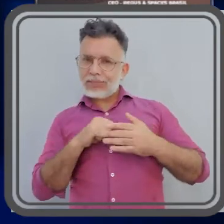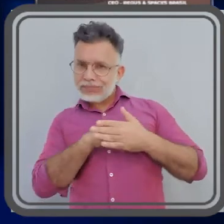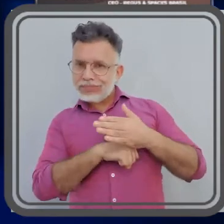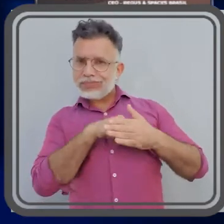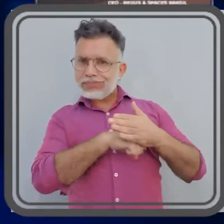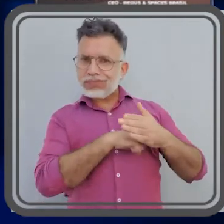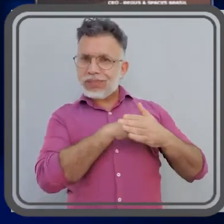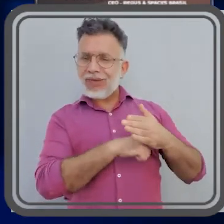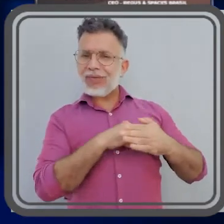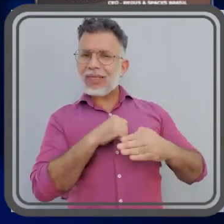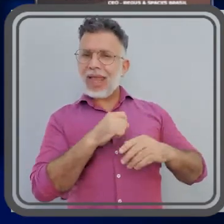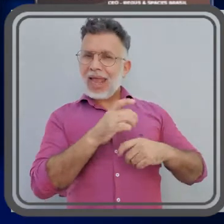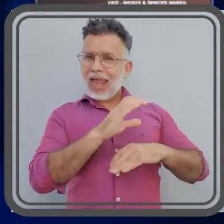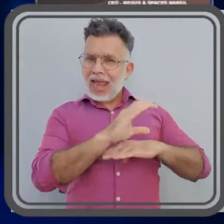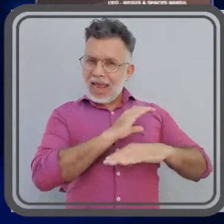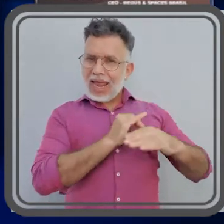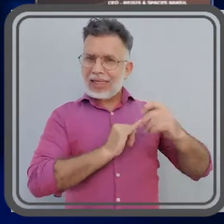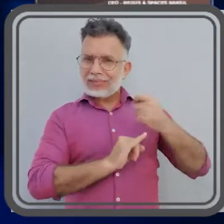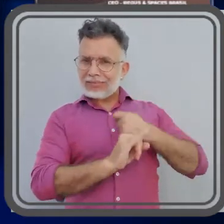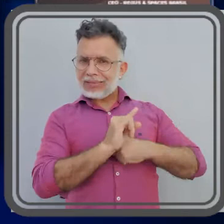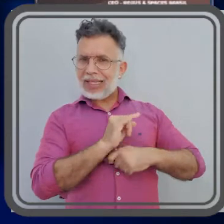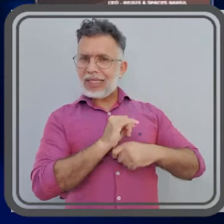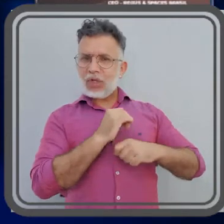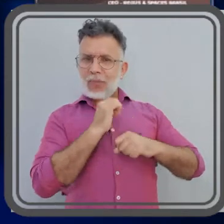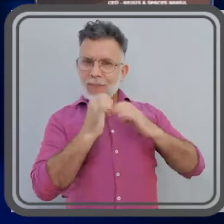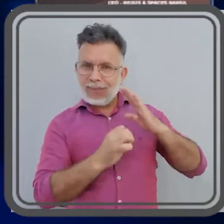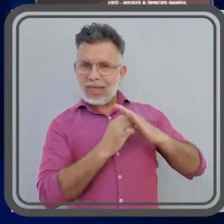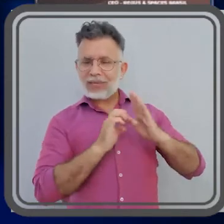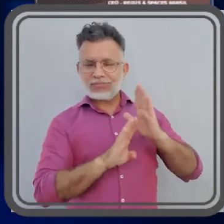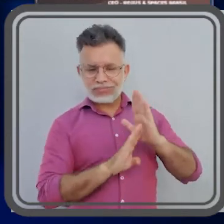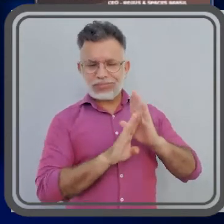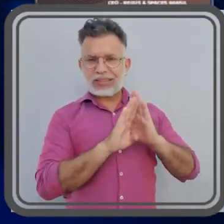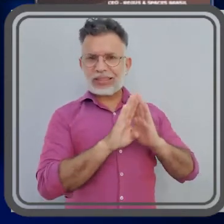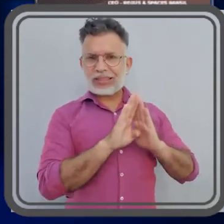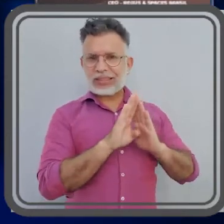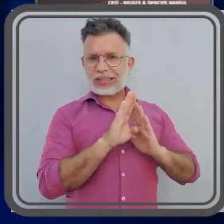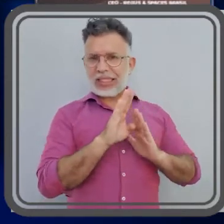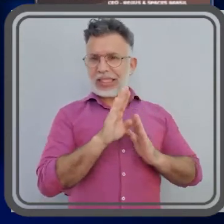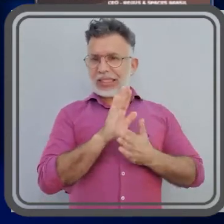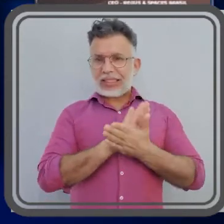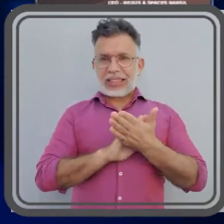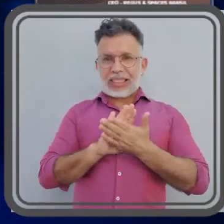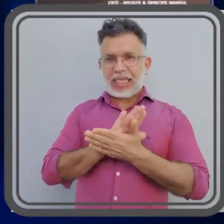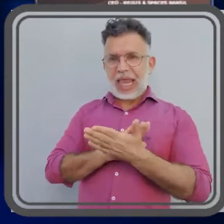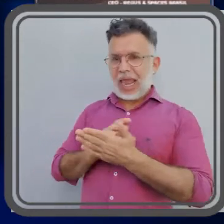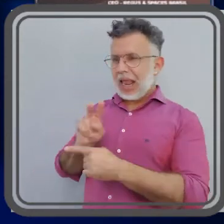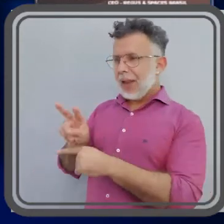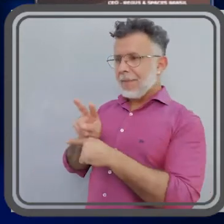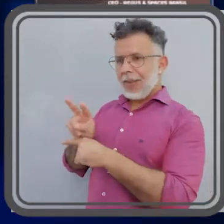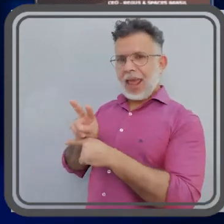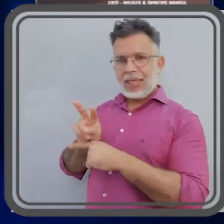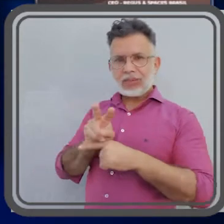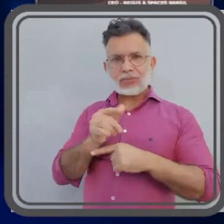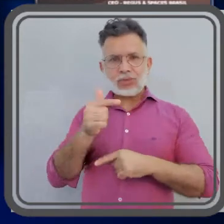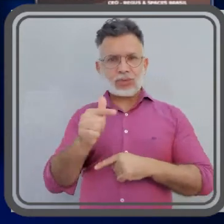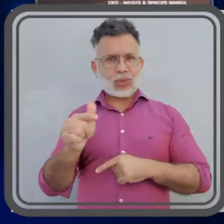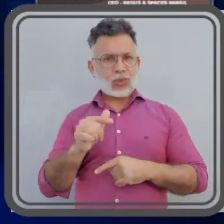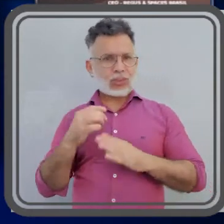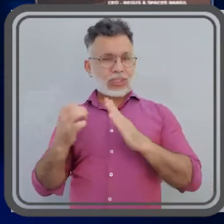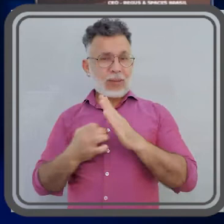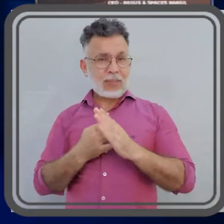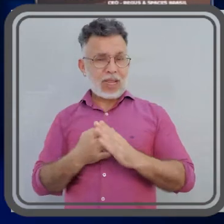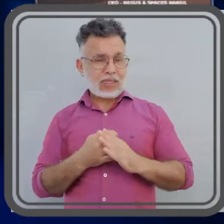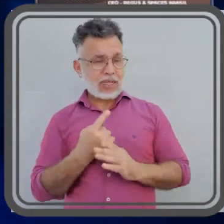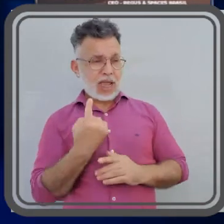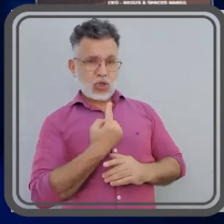Você empreender uma empresa de crescimento sem, recurso financeiro que outras empresas têm, é